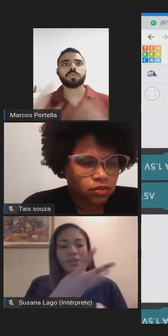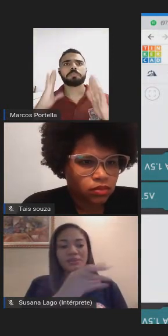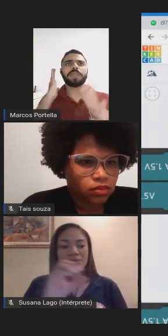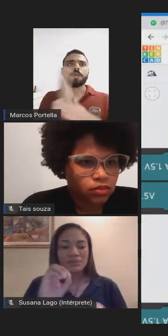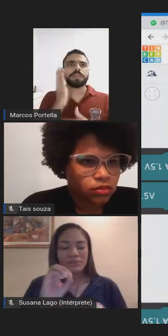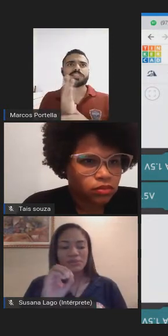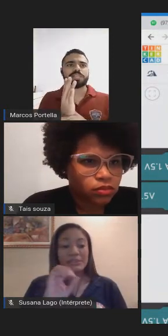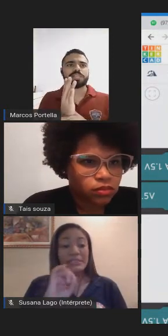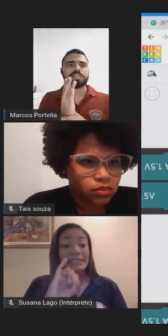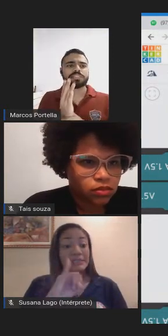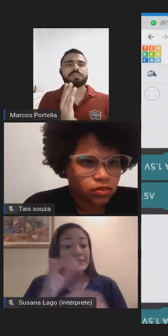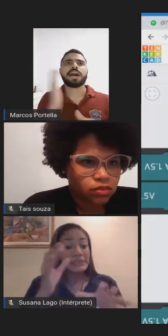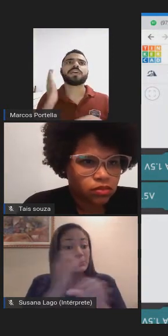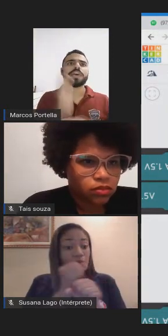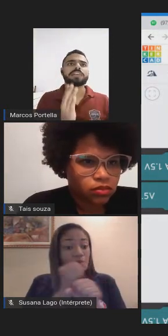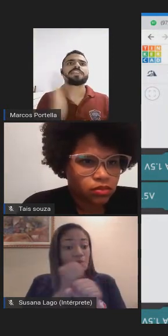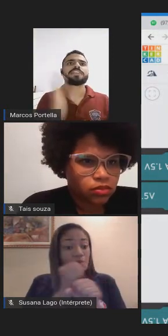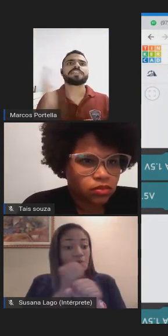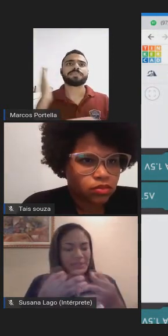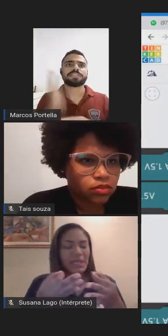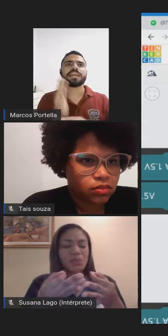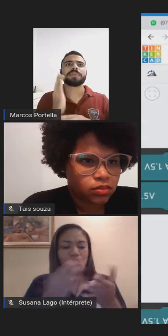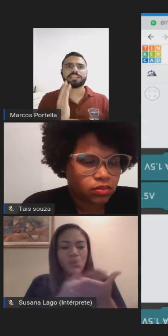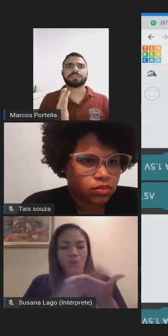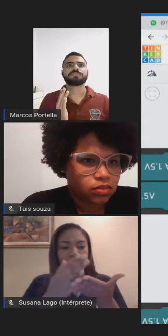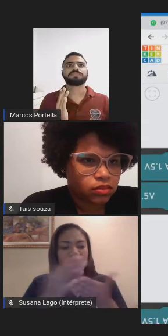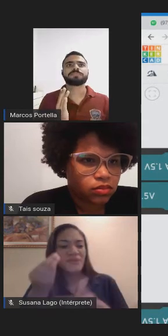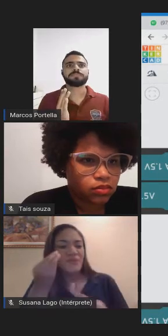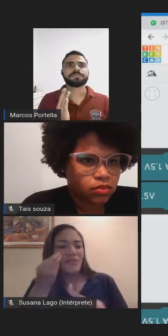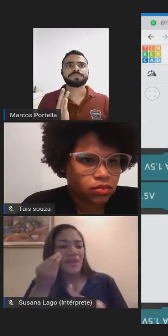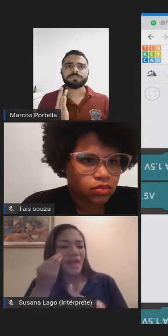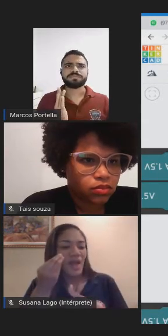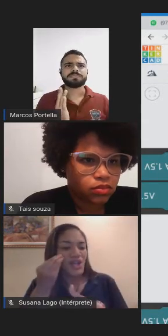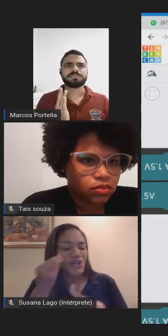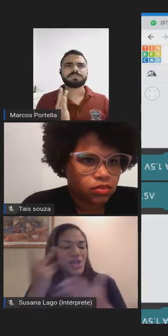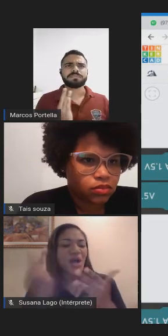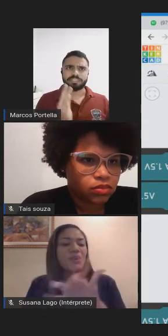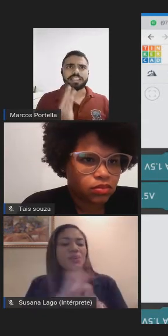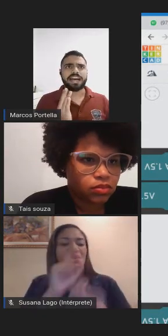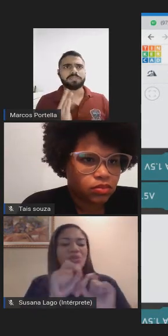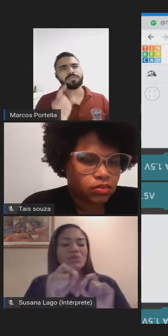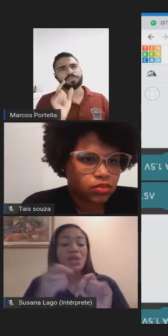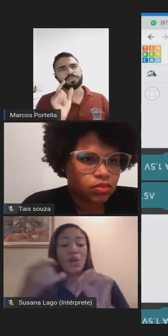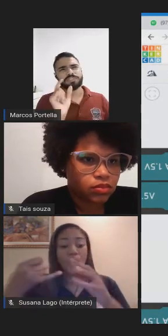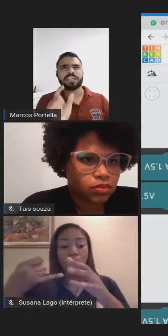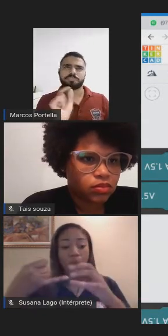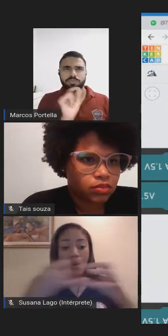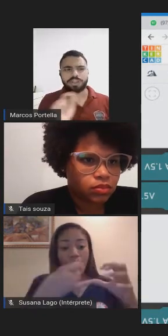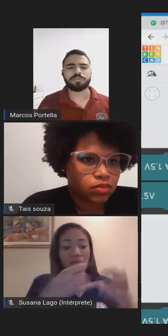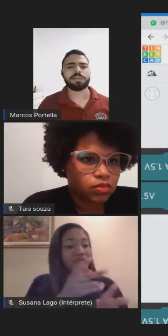quando eu der o play da simulação, a corrente vai se manter a mesma. Se ligaram?